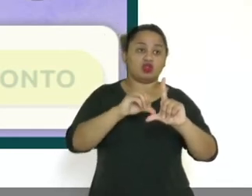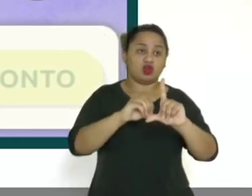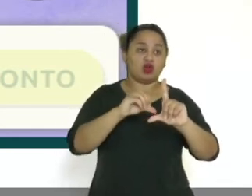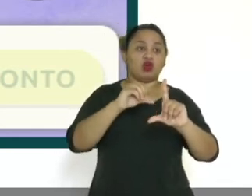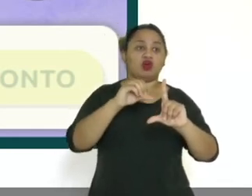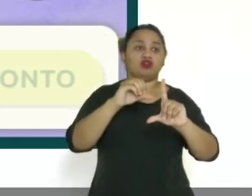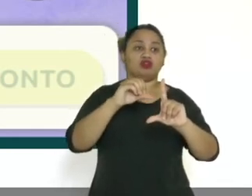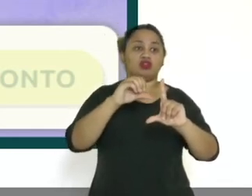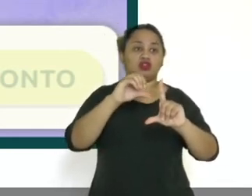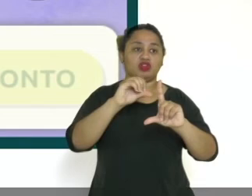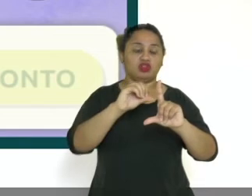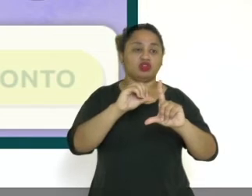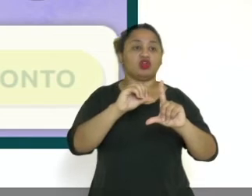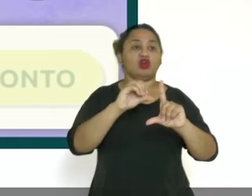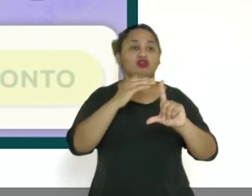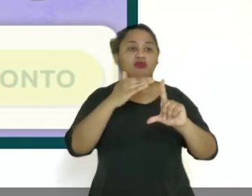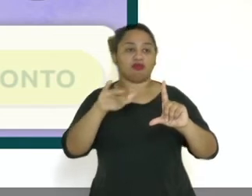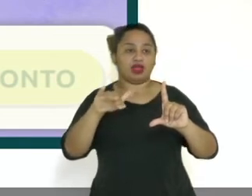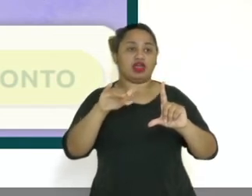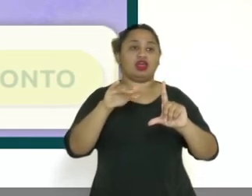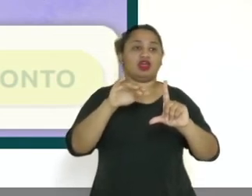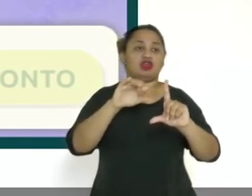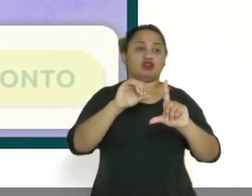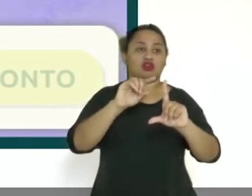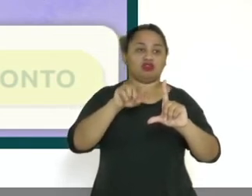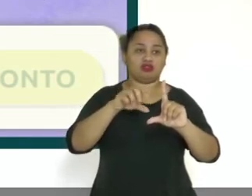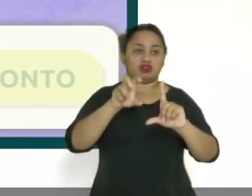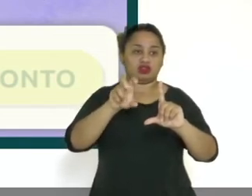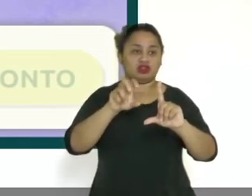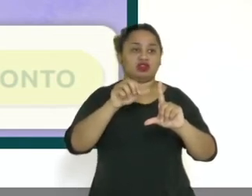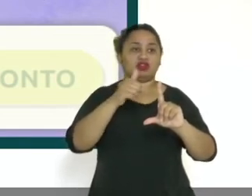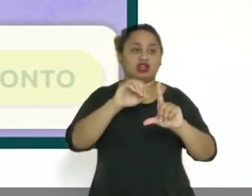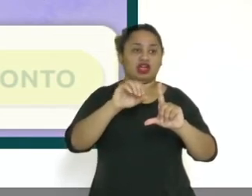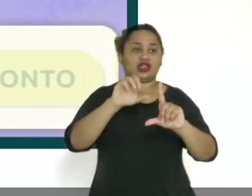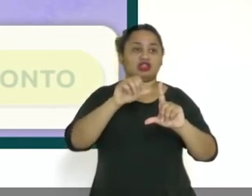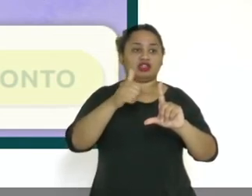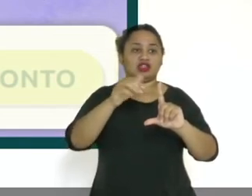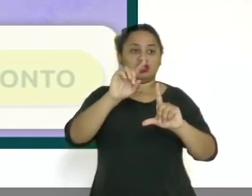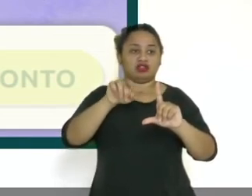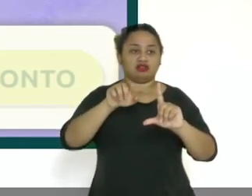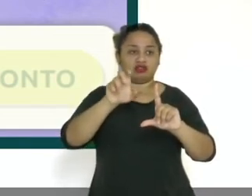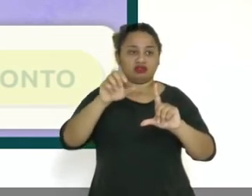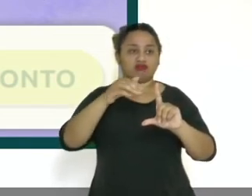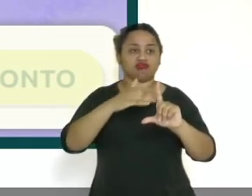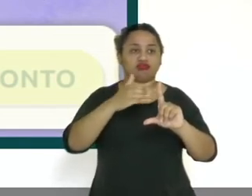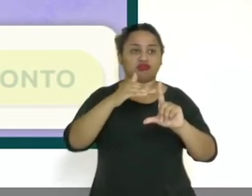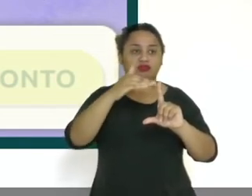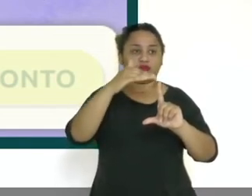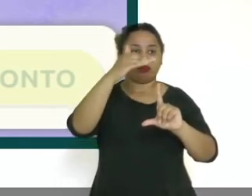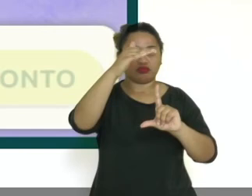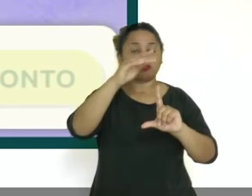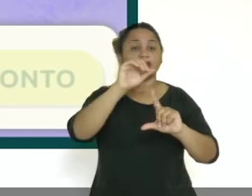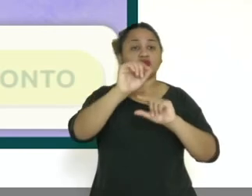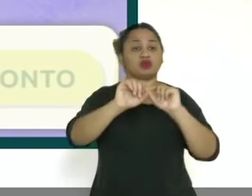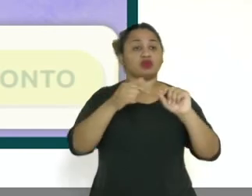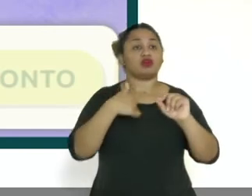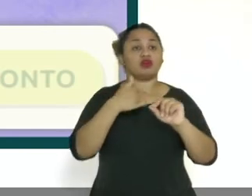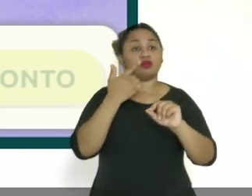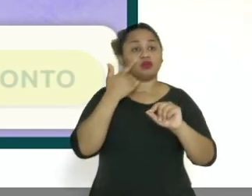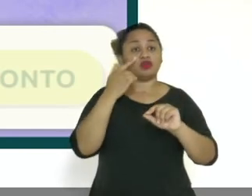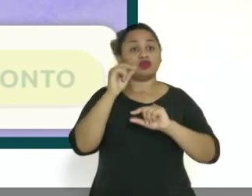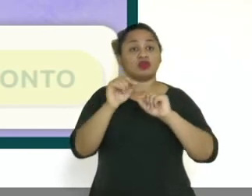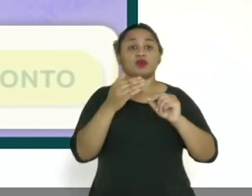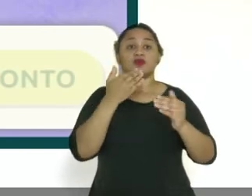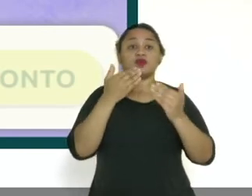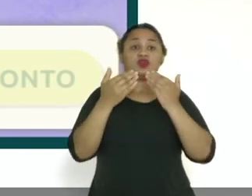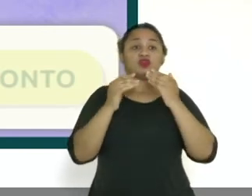daí tem 9, 9,5, né? 10, 10,5 e assim vai, tá? Então, vamos ver. Tá pedindo